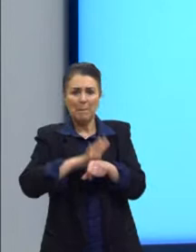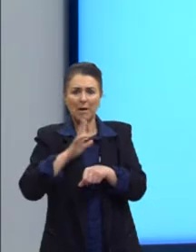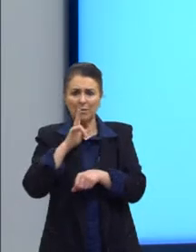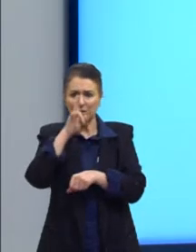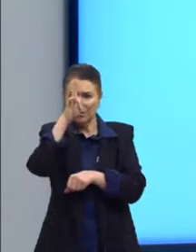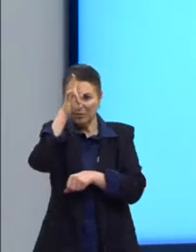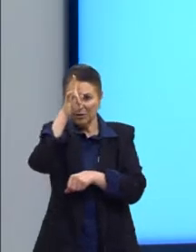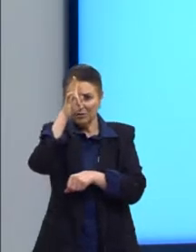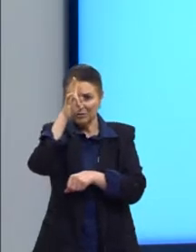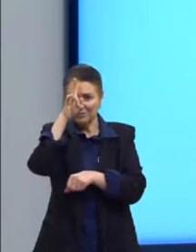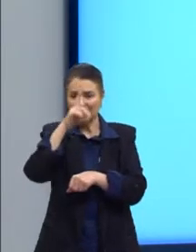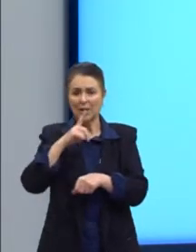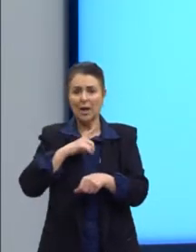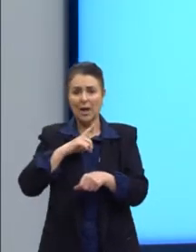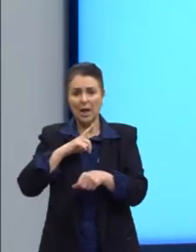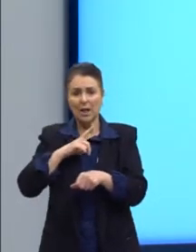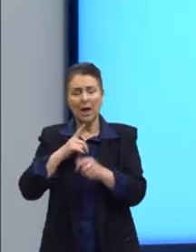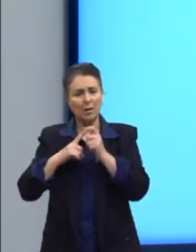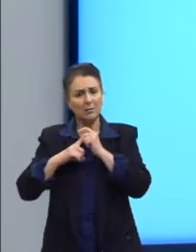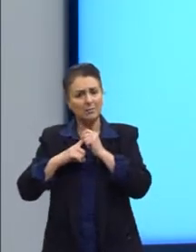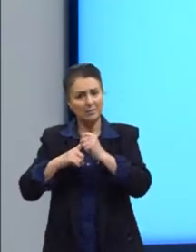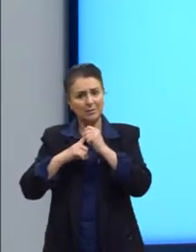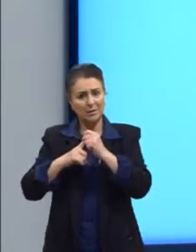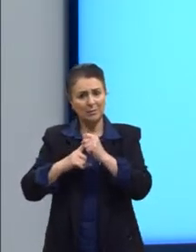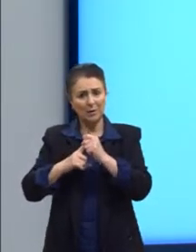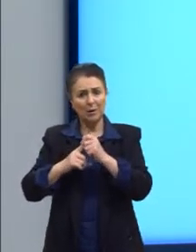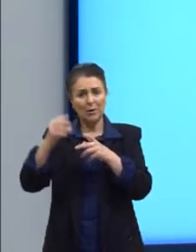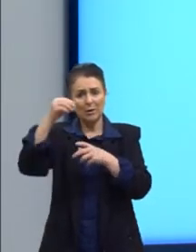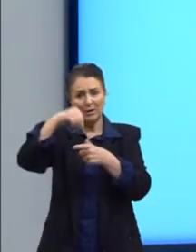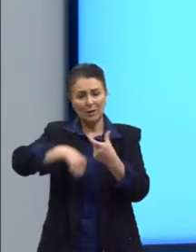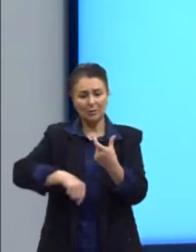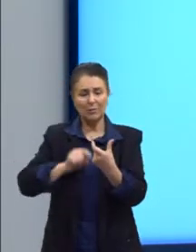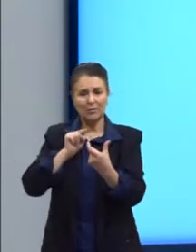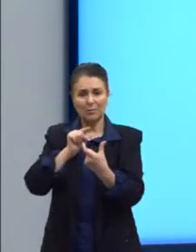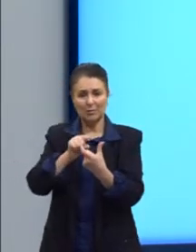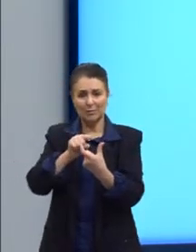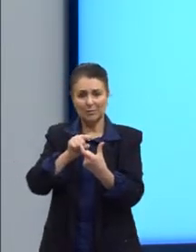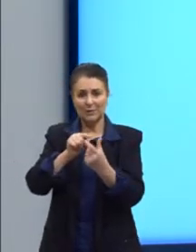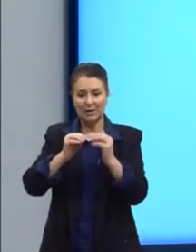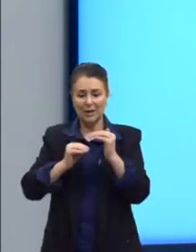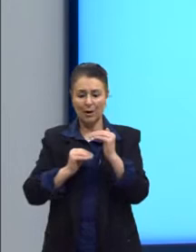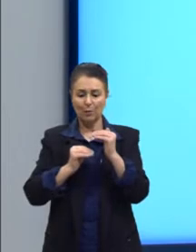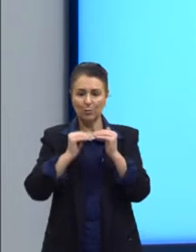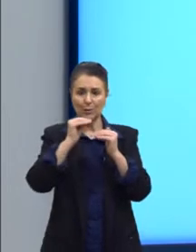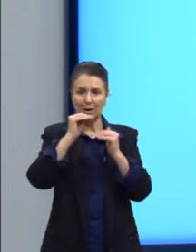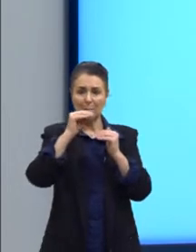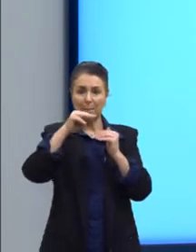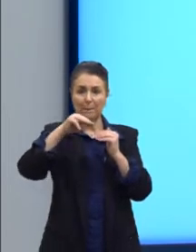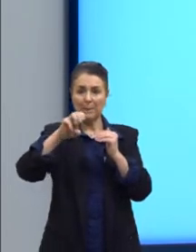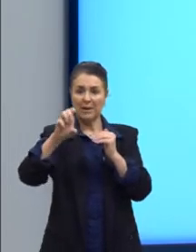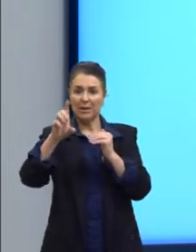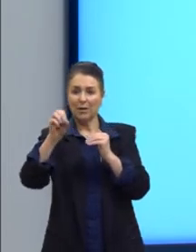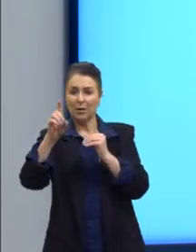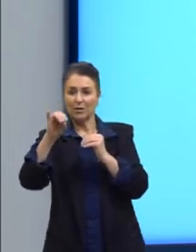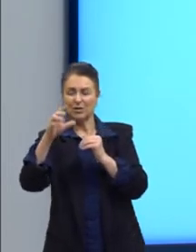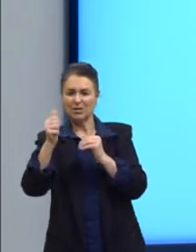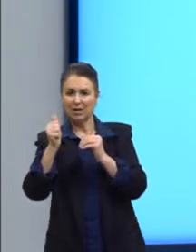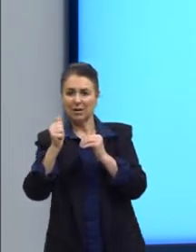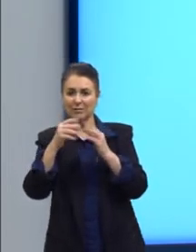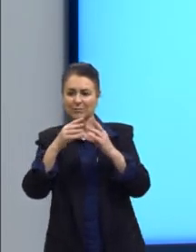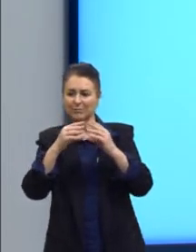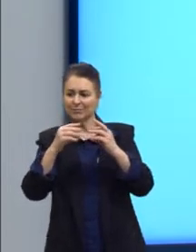carregar o peso principal do que a gente chama de altura me lógica e ela acaba sendo mais